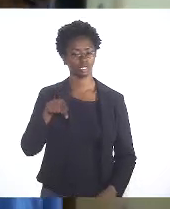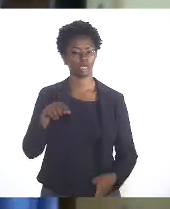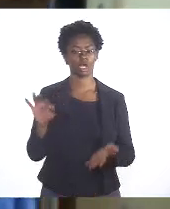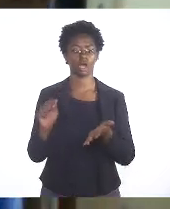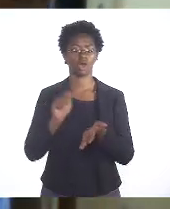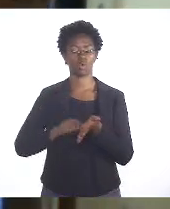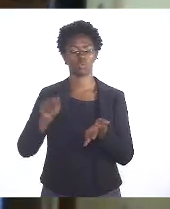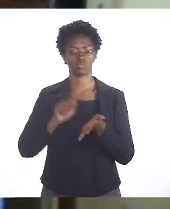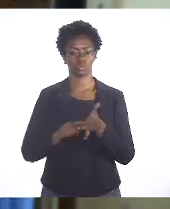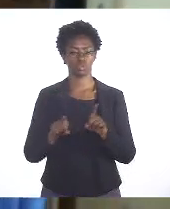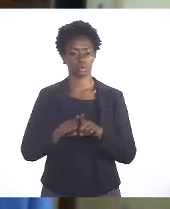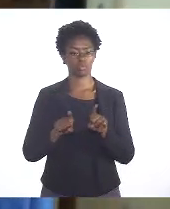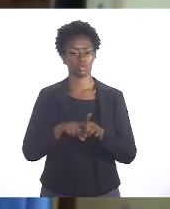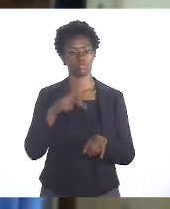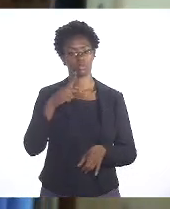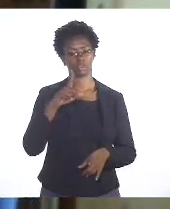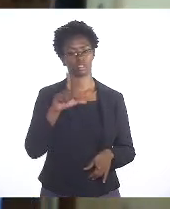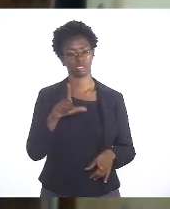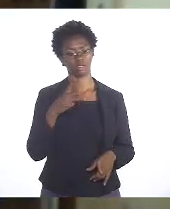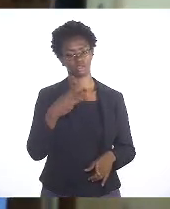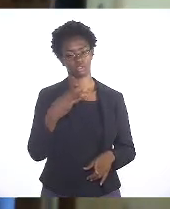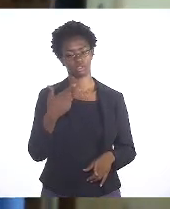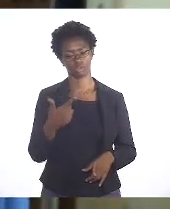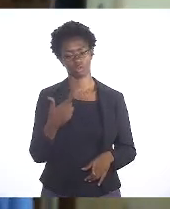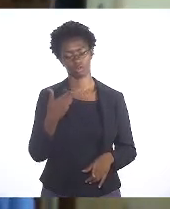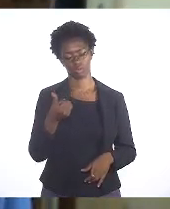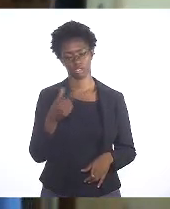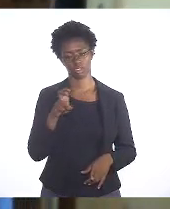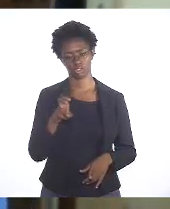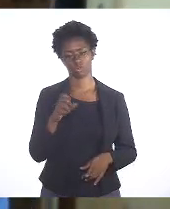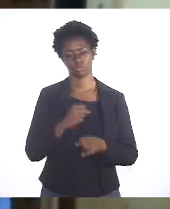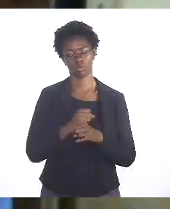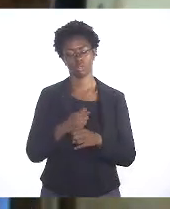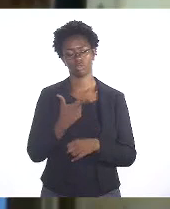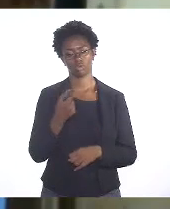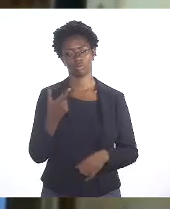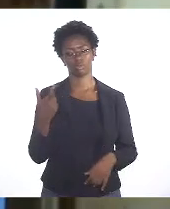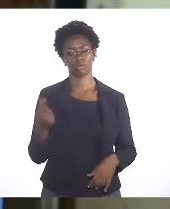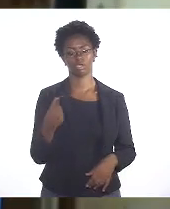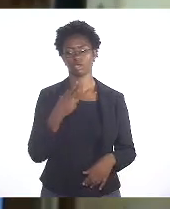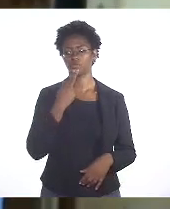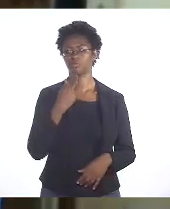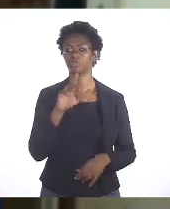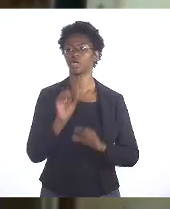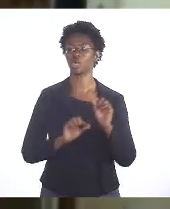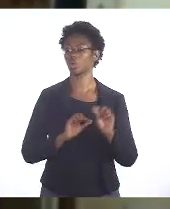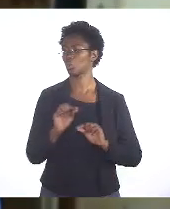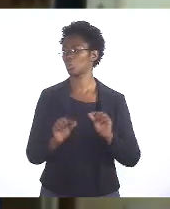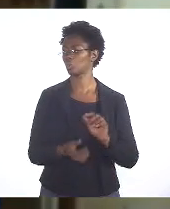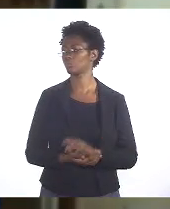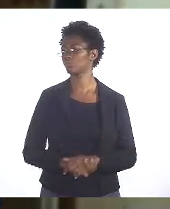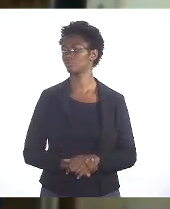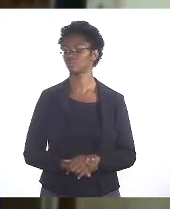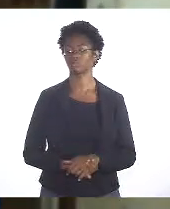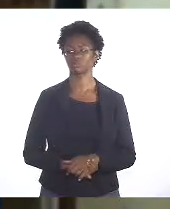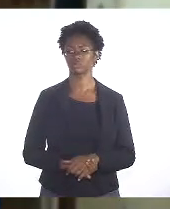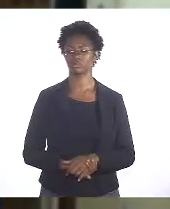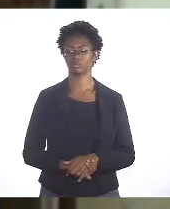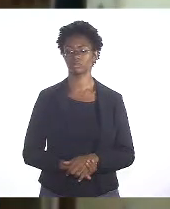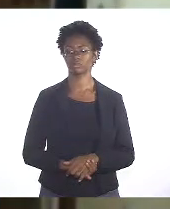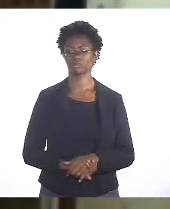autores, que é o PL 3265 de 2020, que diz respeito